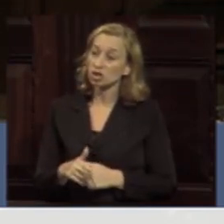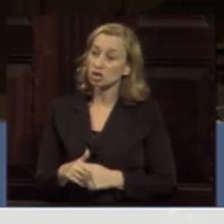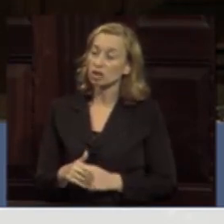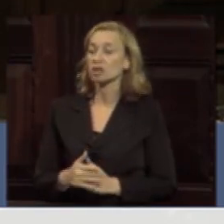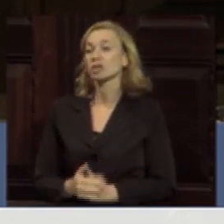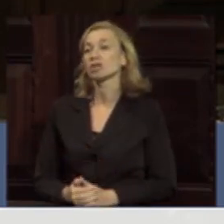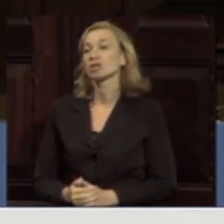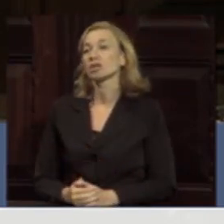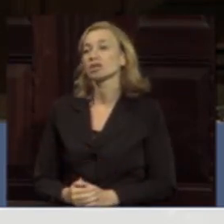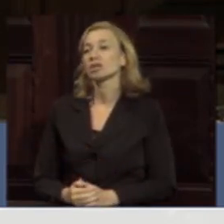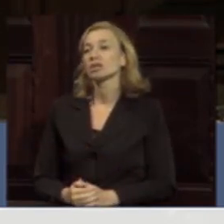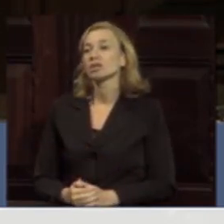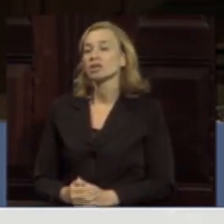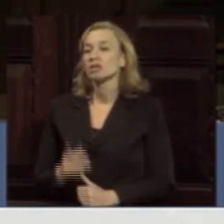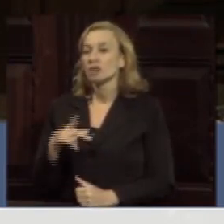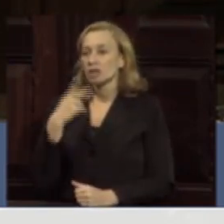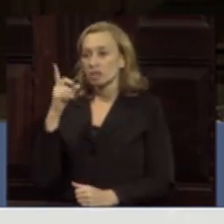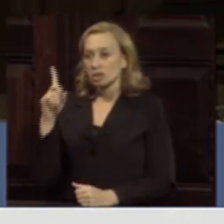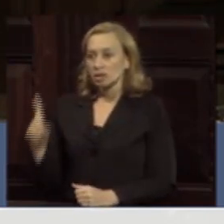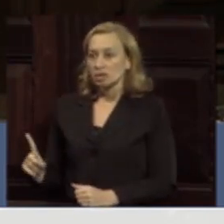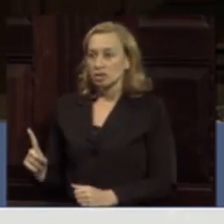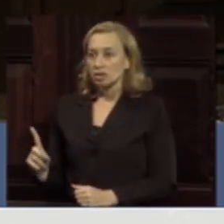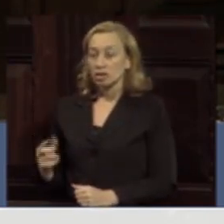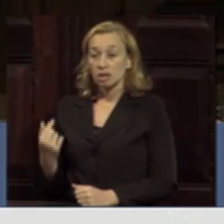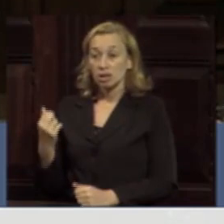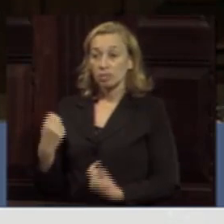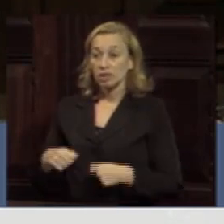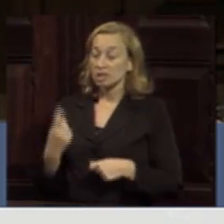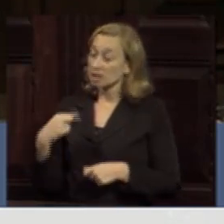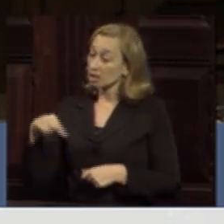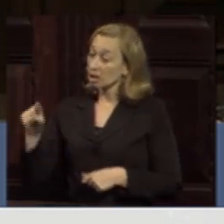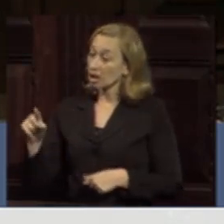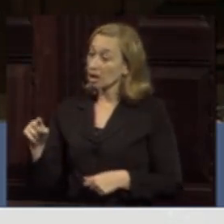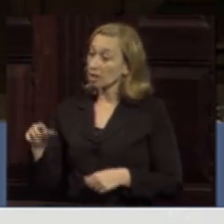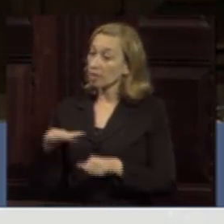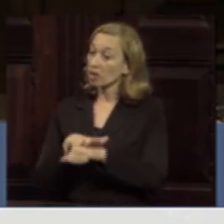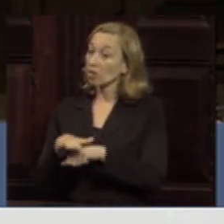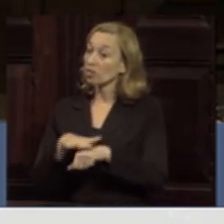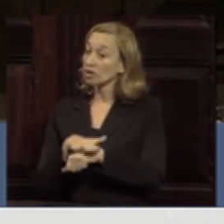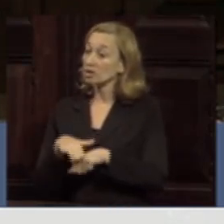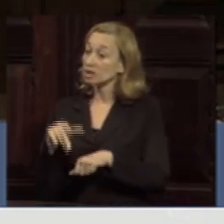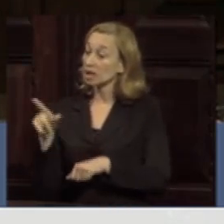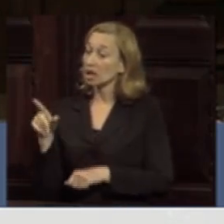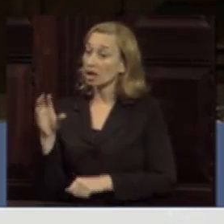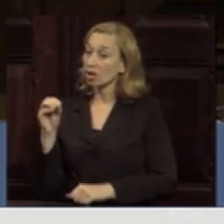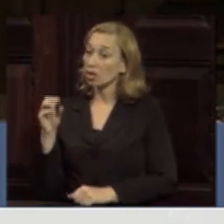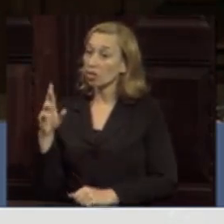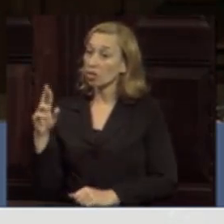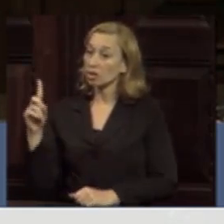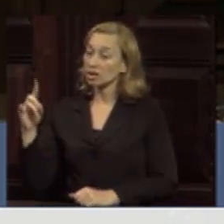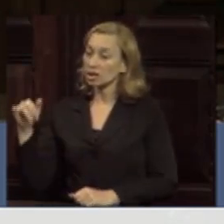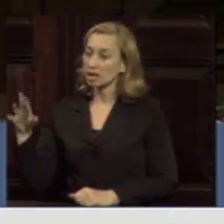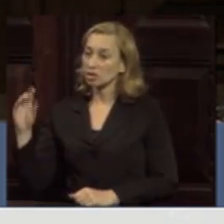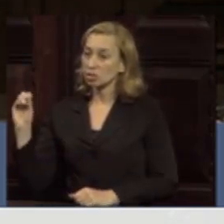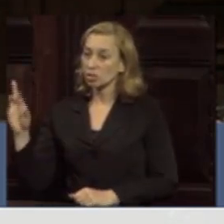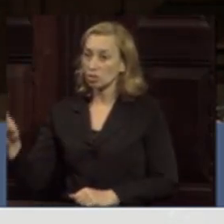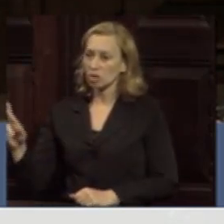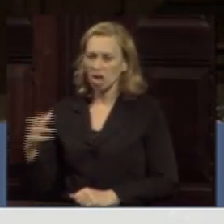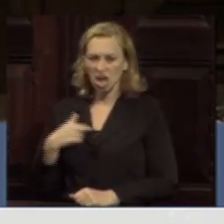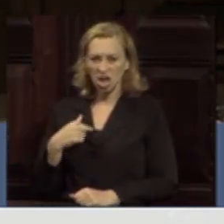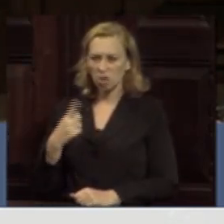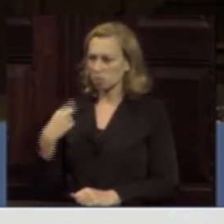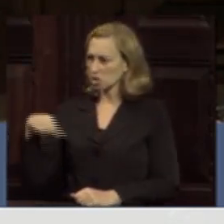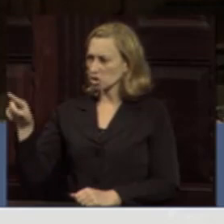falou para o diretor: o senhor tem que subir para conversar com o coordenador regional. O diretor então disse: eu não vou subir sozinho. Aqui tem